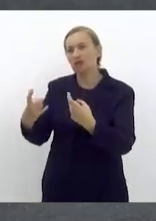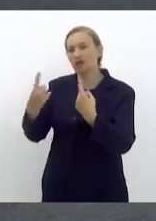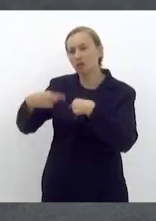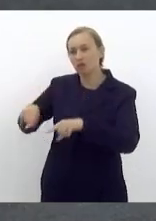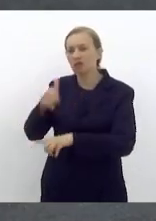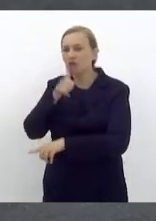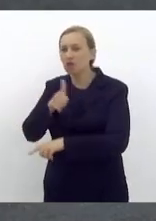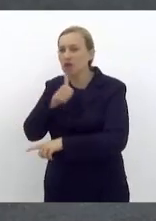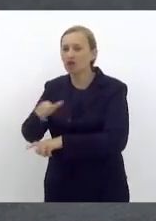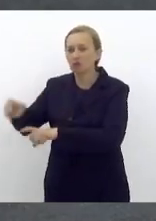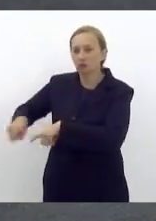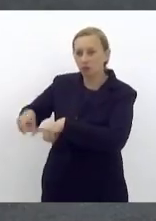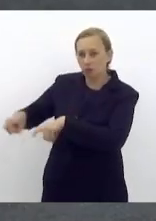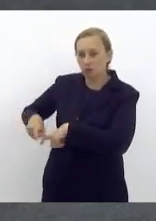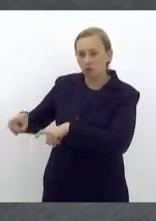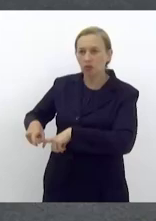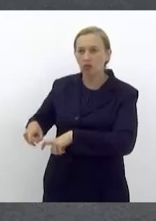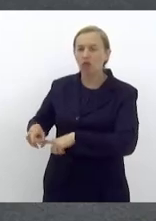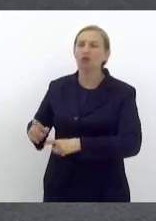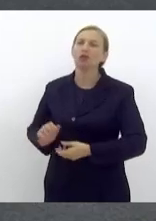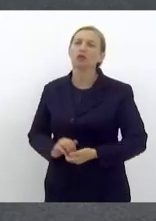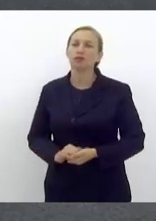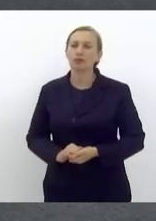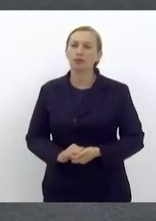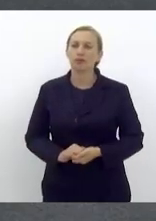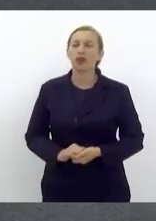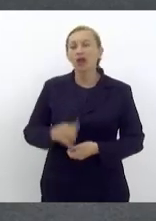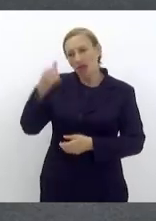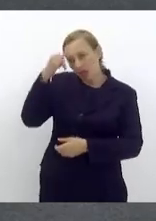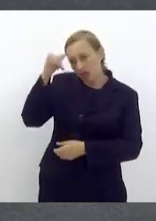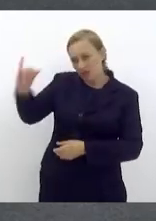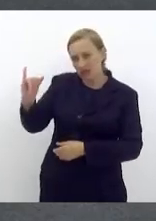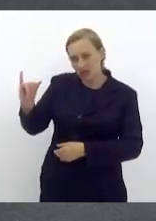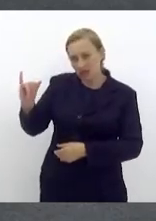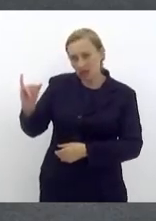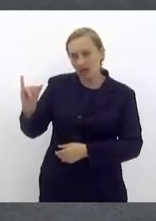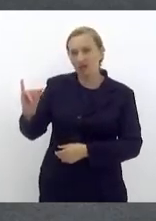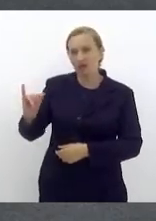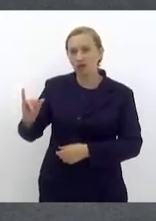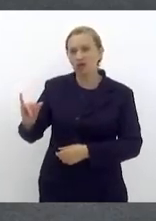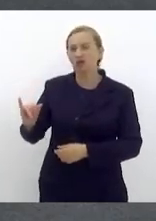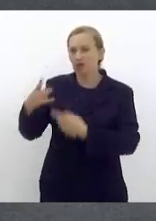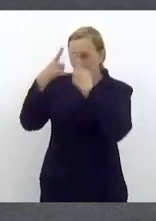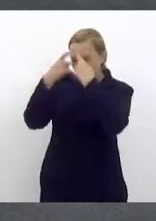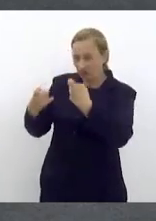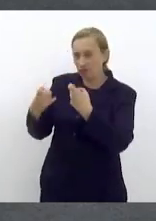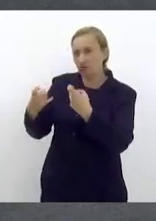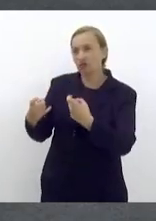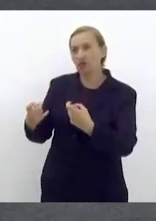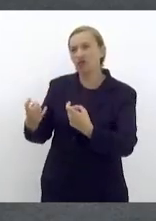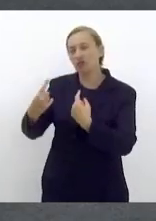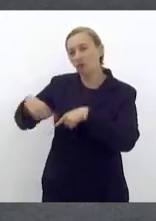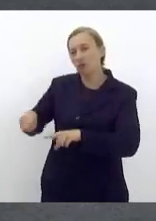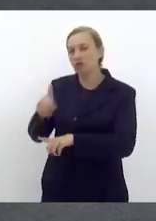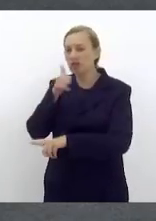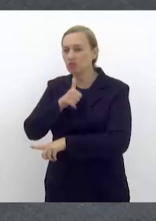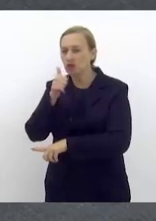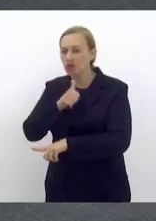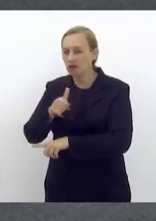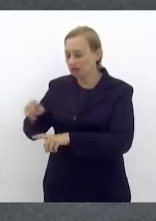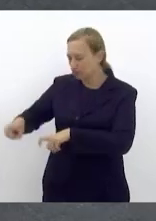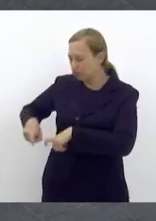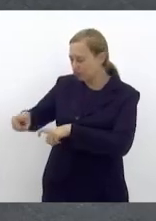nesse caso, de coibir, ou seja, de prevenir as ações de violência contra as mulheres